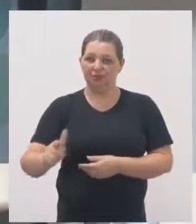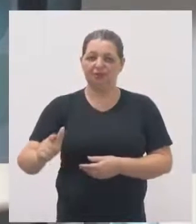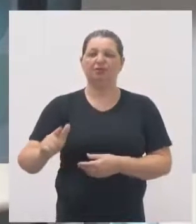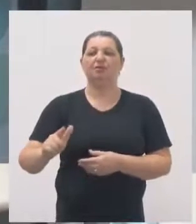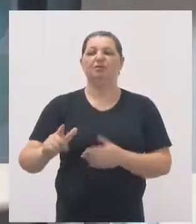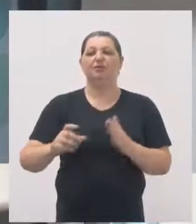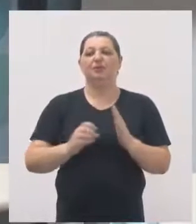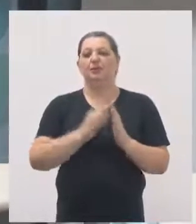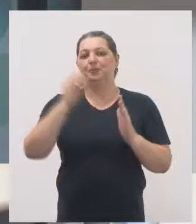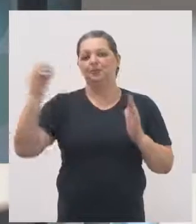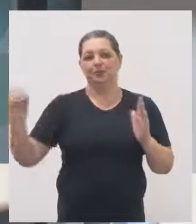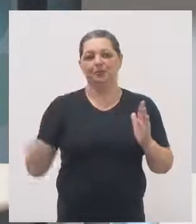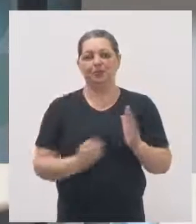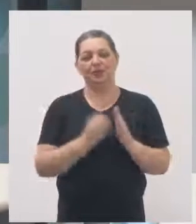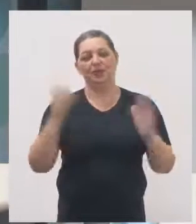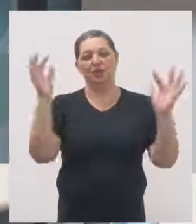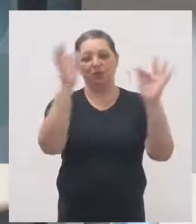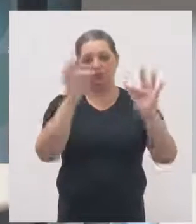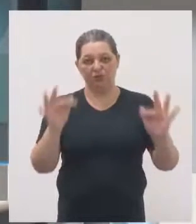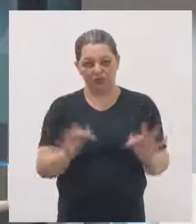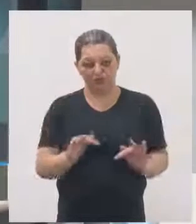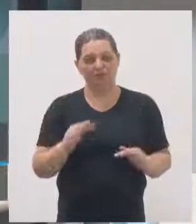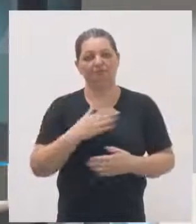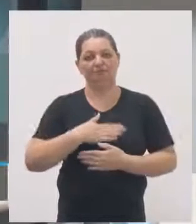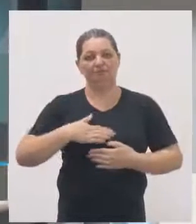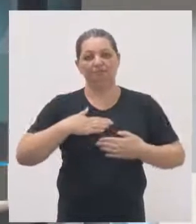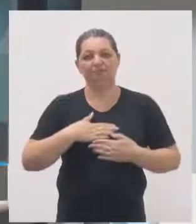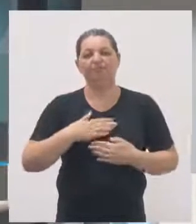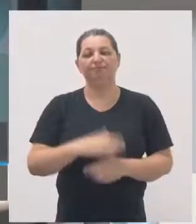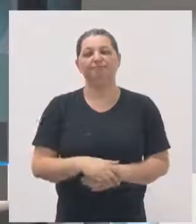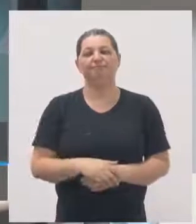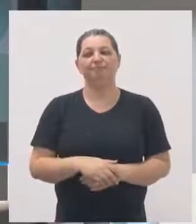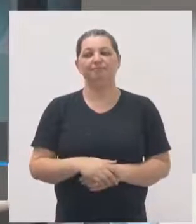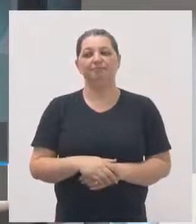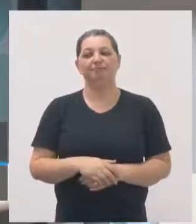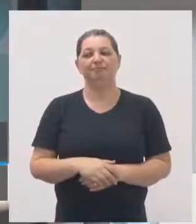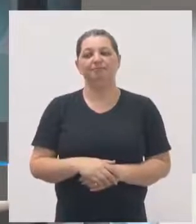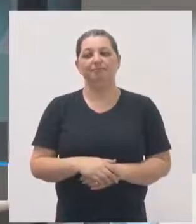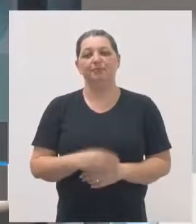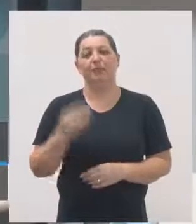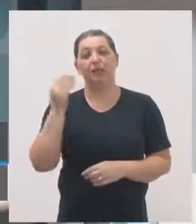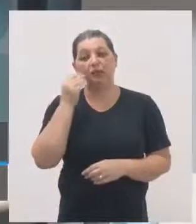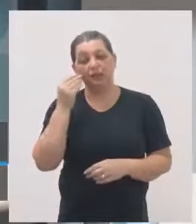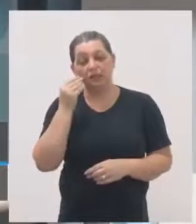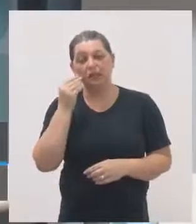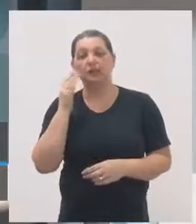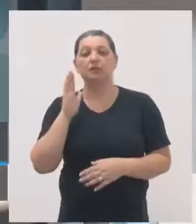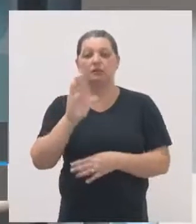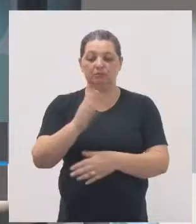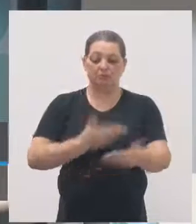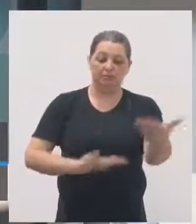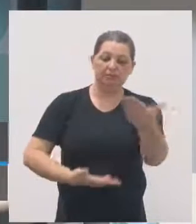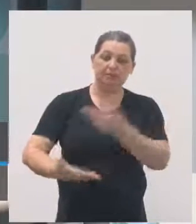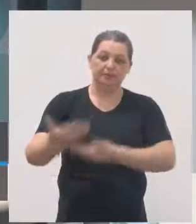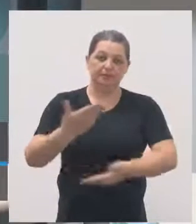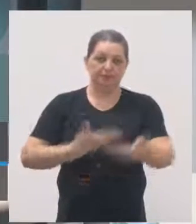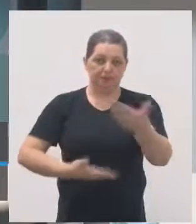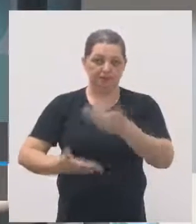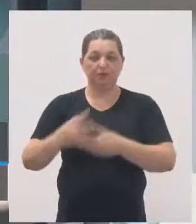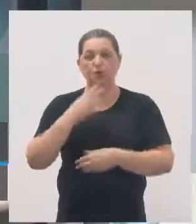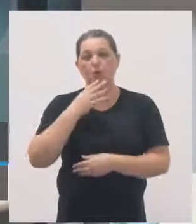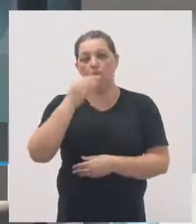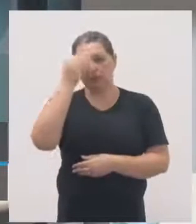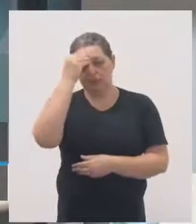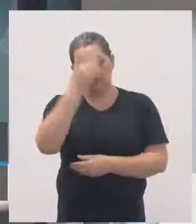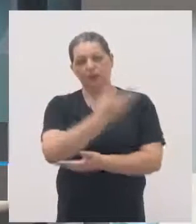CMSP. Fico muito feliz por participar novamente, né? E espero contribuir um pouquinho mais, né, compartilhar um pouquinho do meu